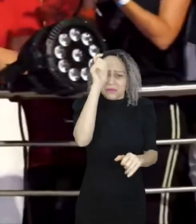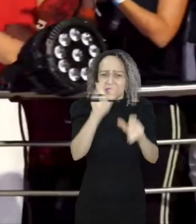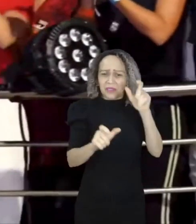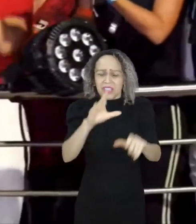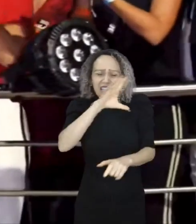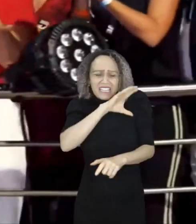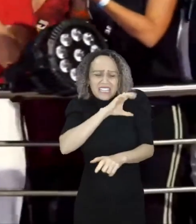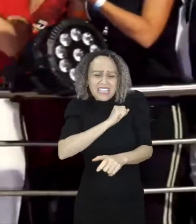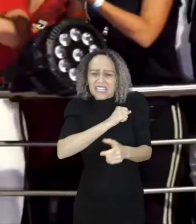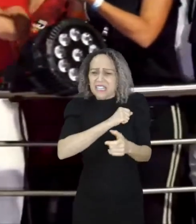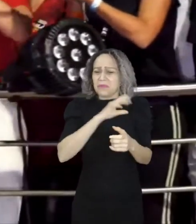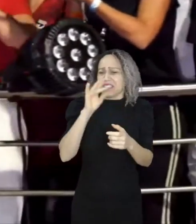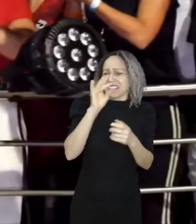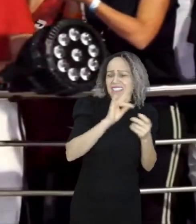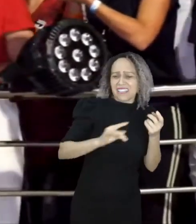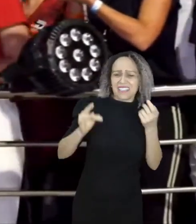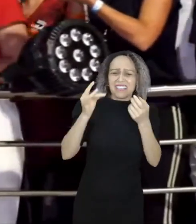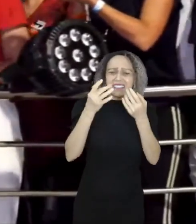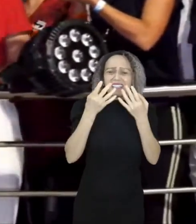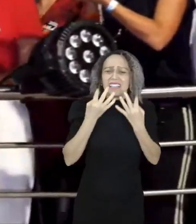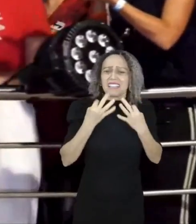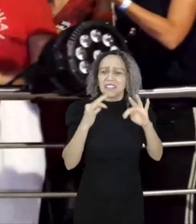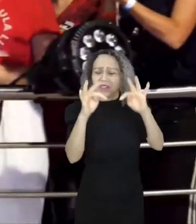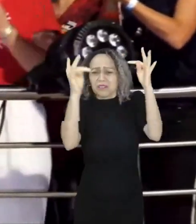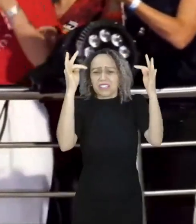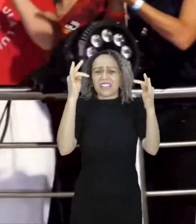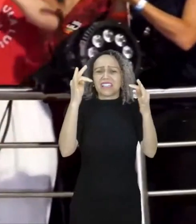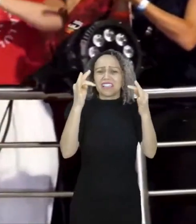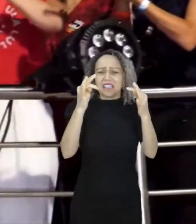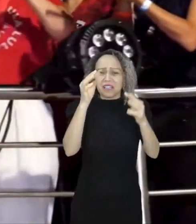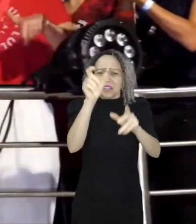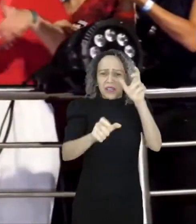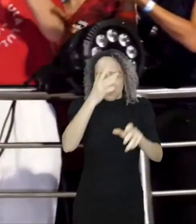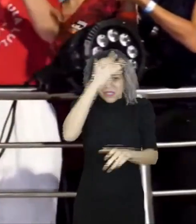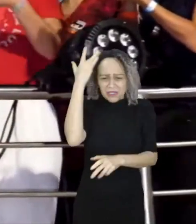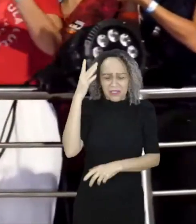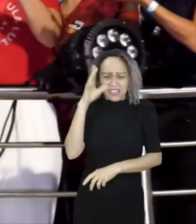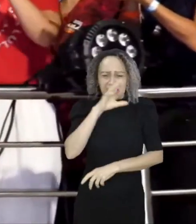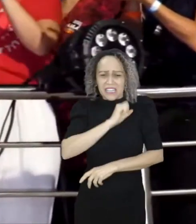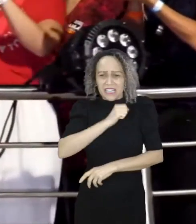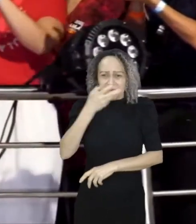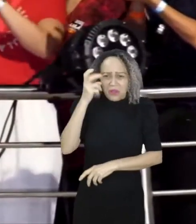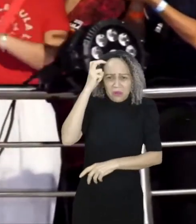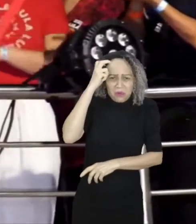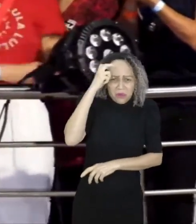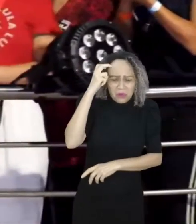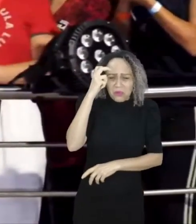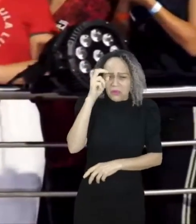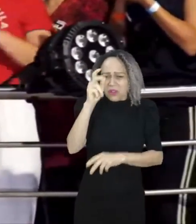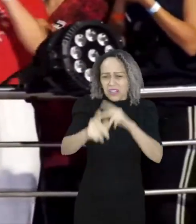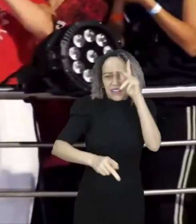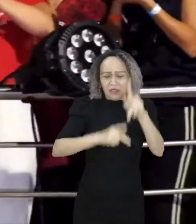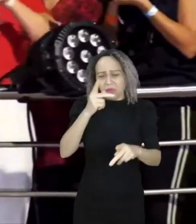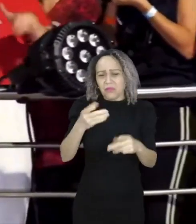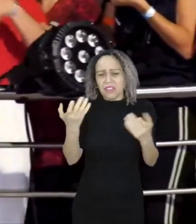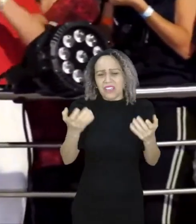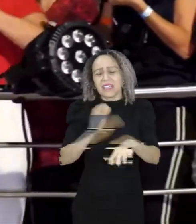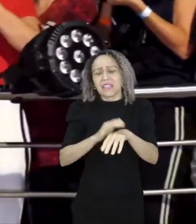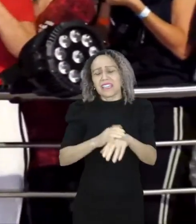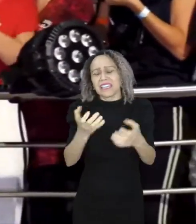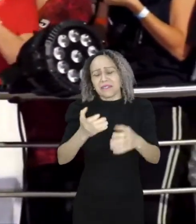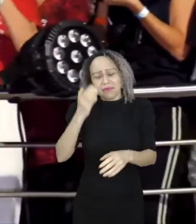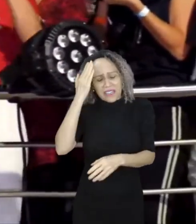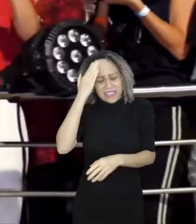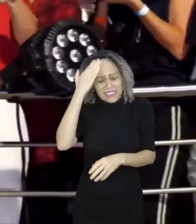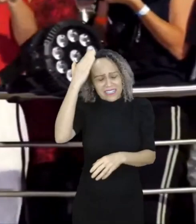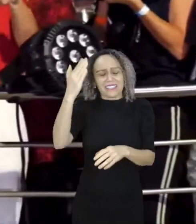daquelas pessoas que amam a cultura, daquelas pessoas que querem mais cultura, daquelas pessoas que querem trabalhar